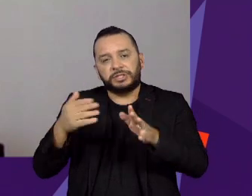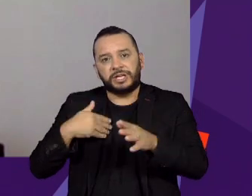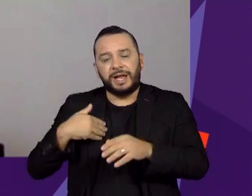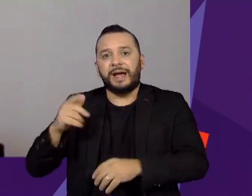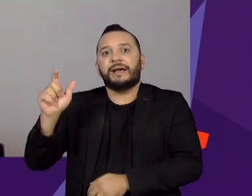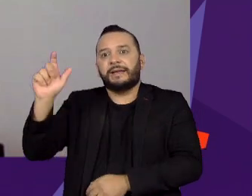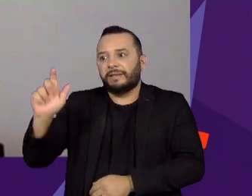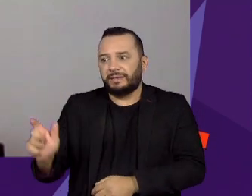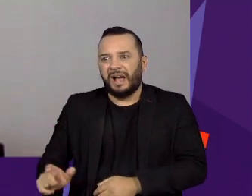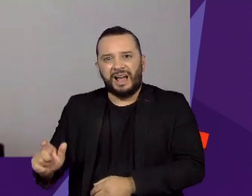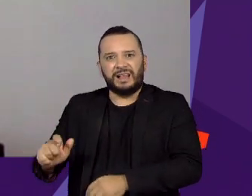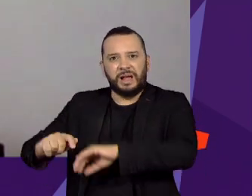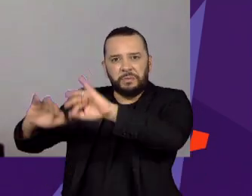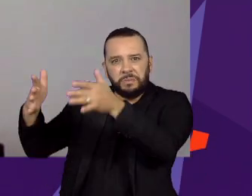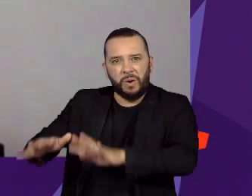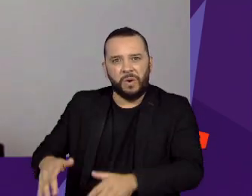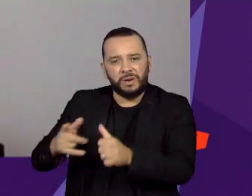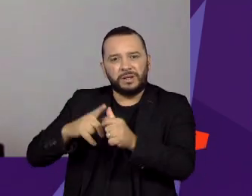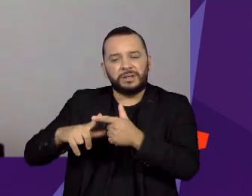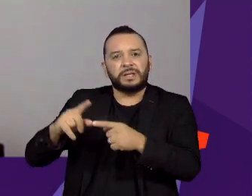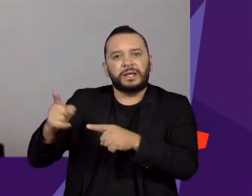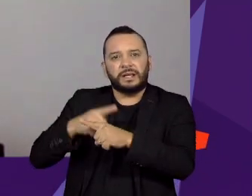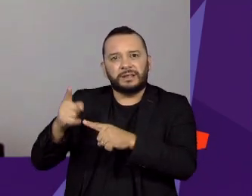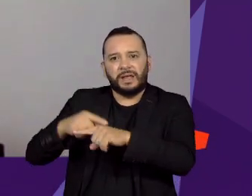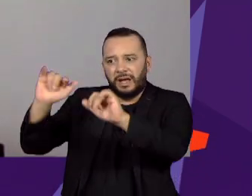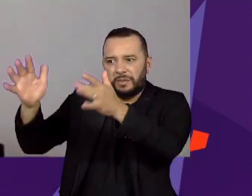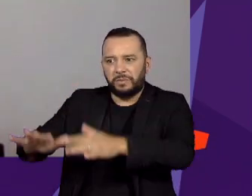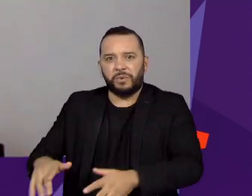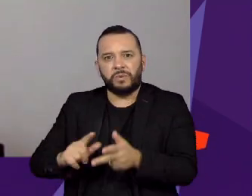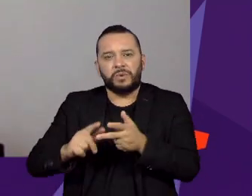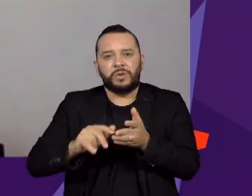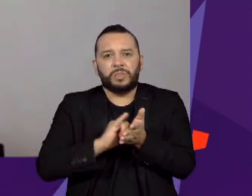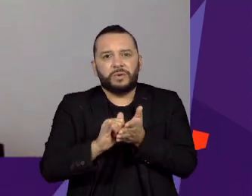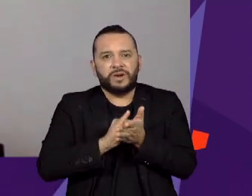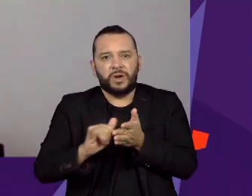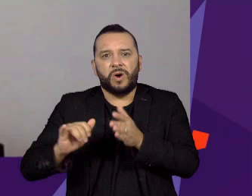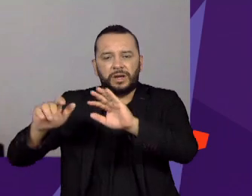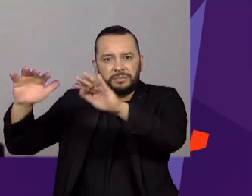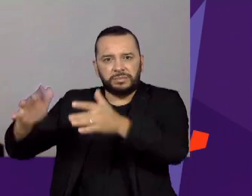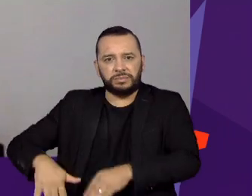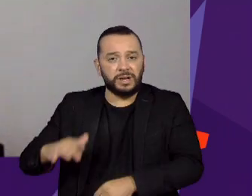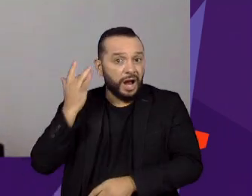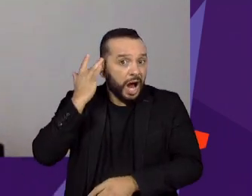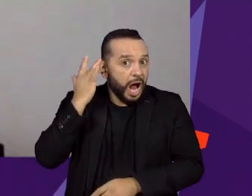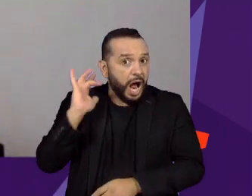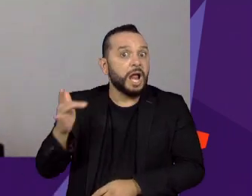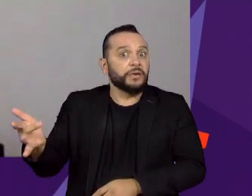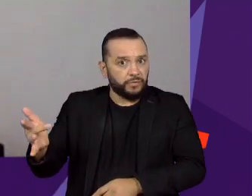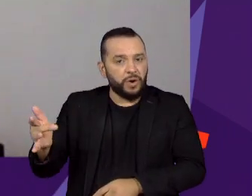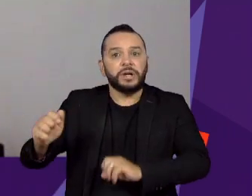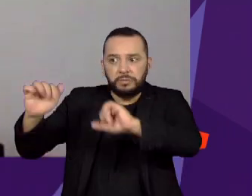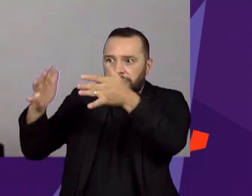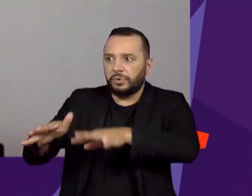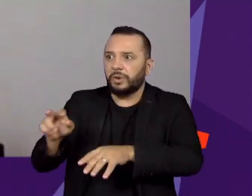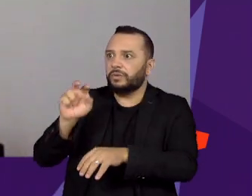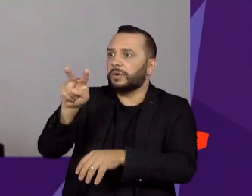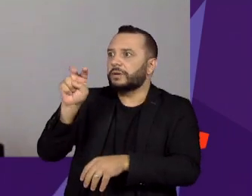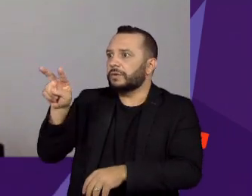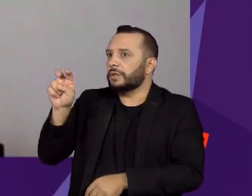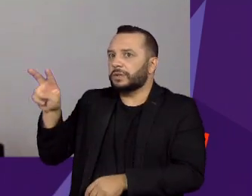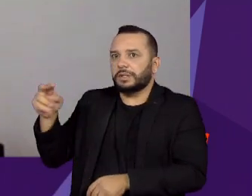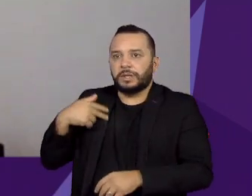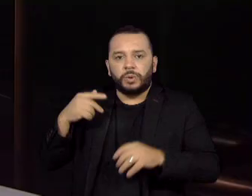Itália, da Inglaterra, depois derruba Nova York, derruba a Califórnia, sistemas fortes de saúde. Então, ali era